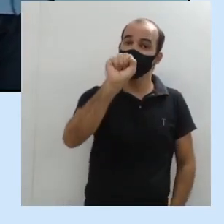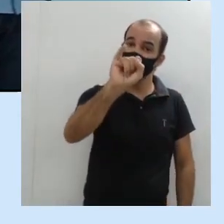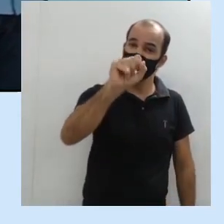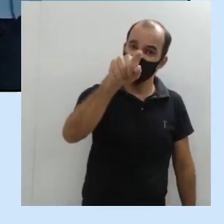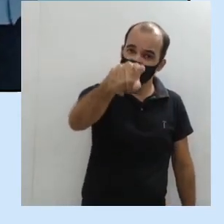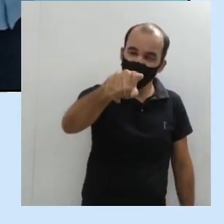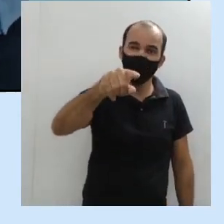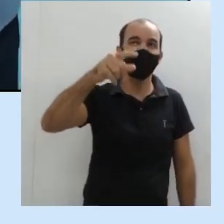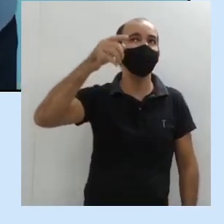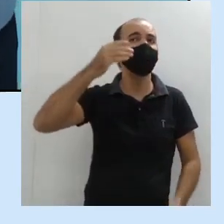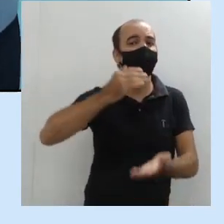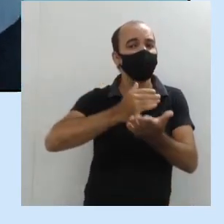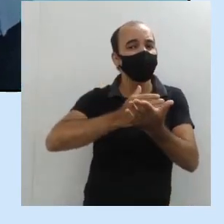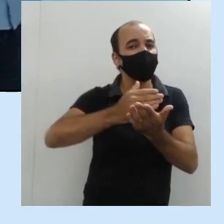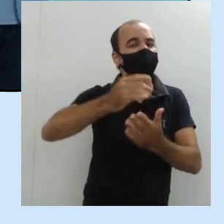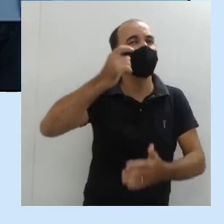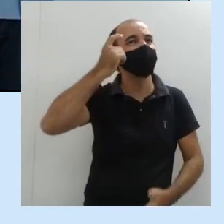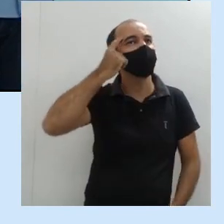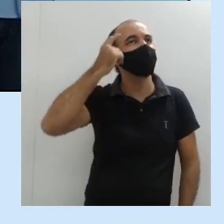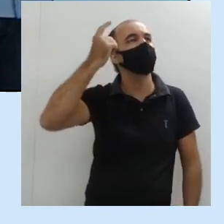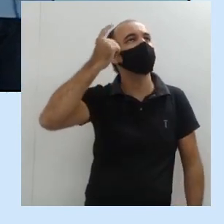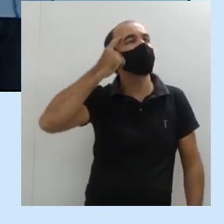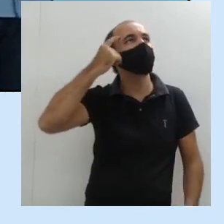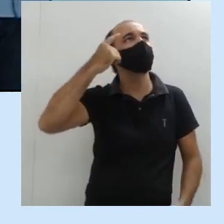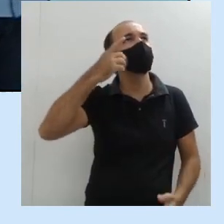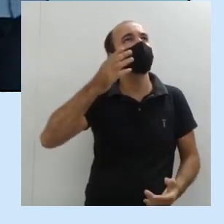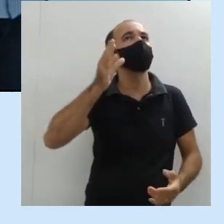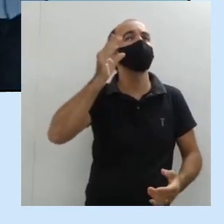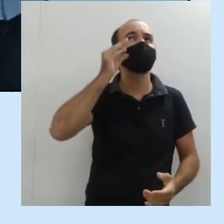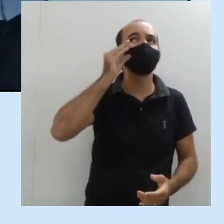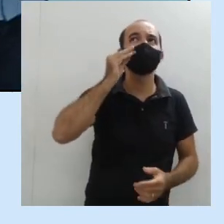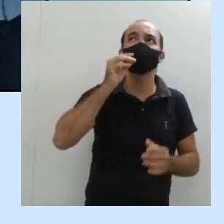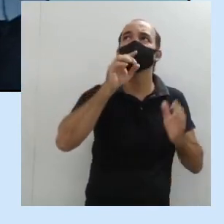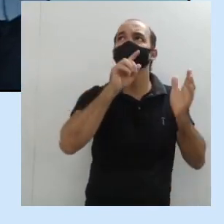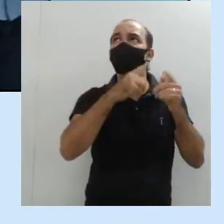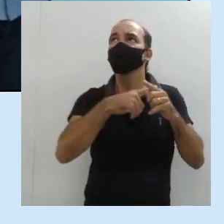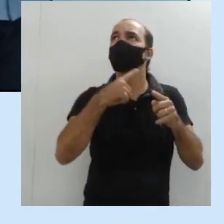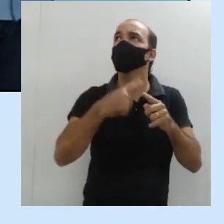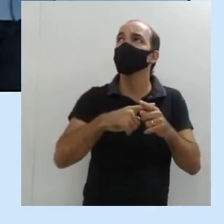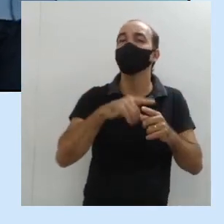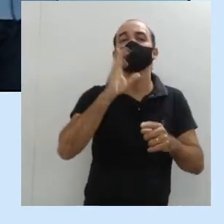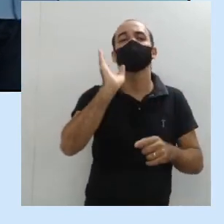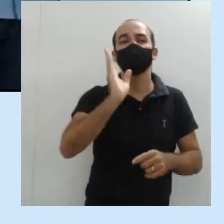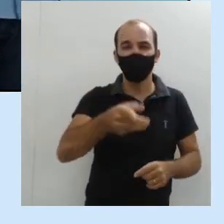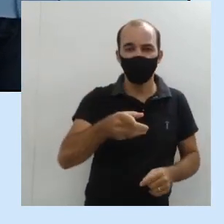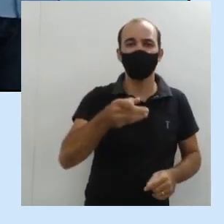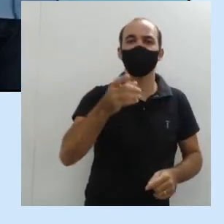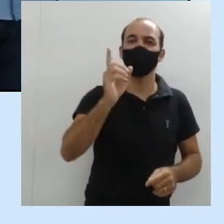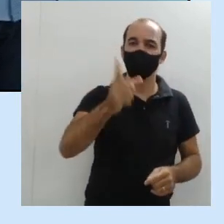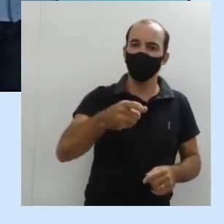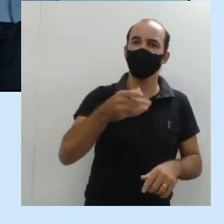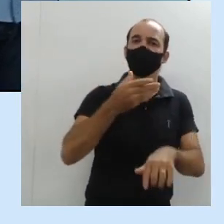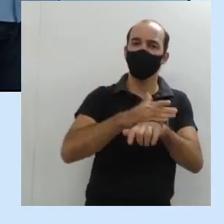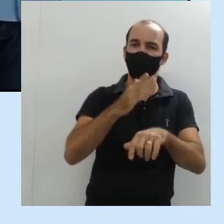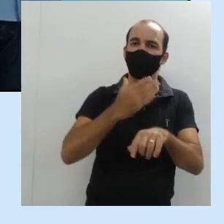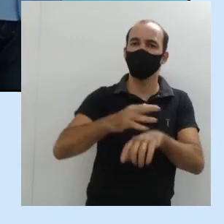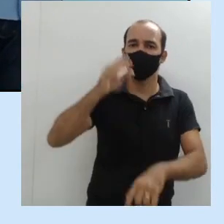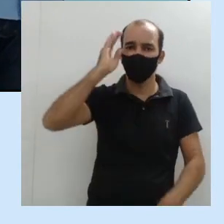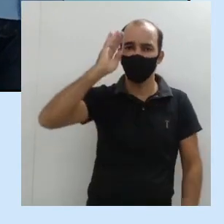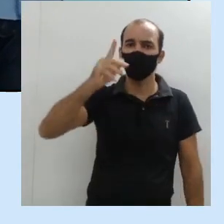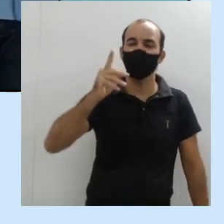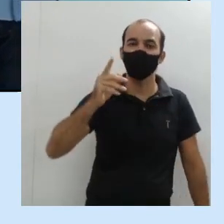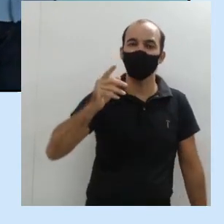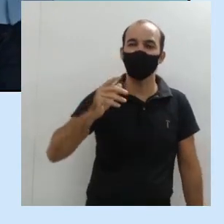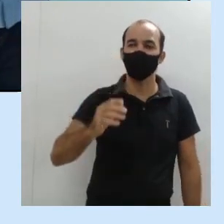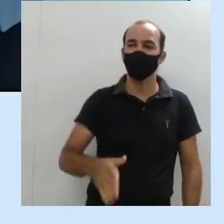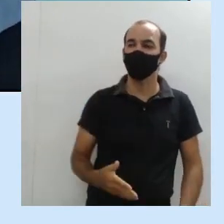você busca, já é um processo filosófico. Certo dia um aluno perguntou para mim, professor, então quer dizer que todos